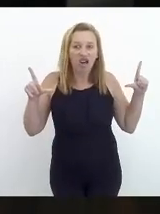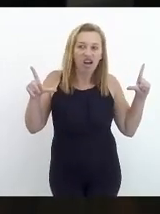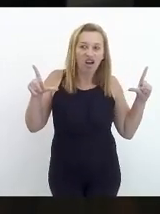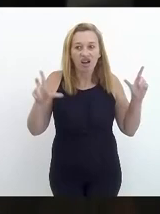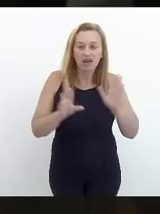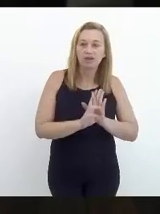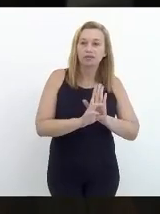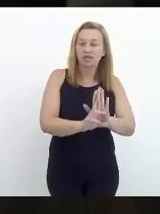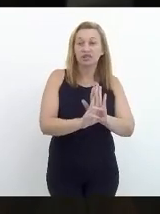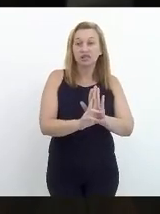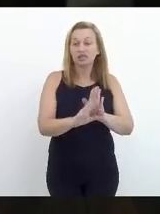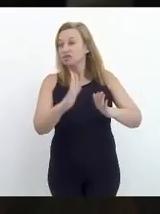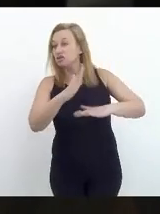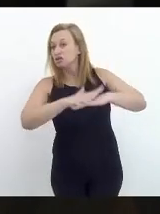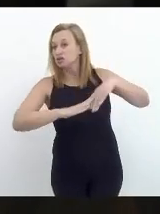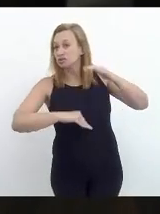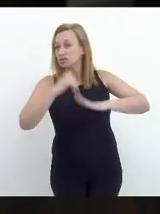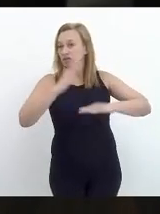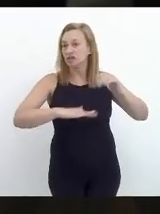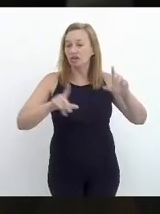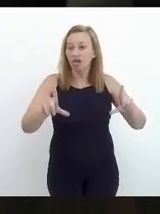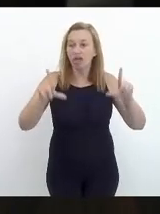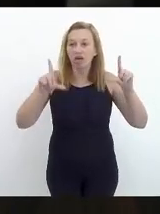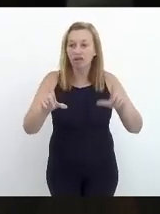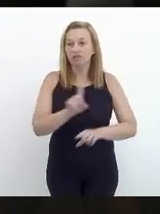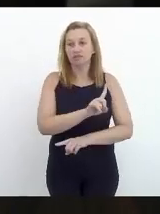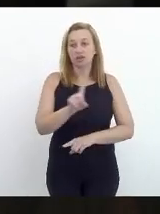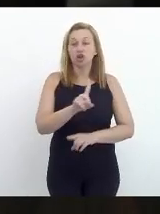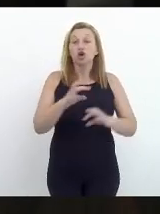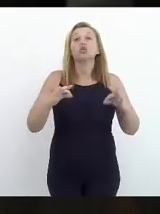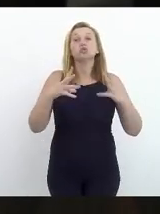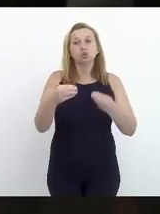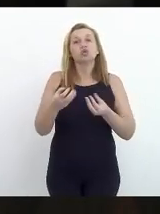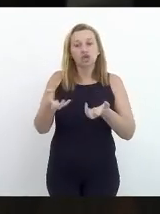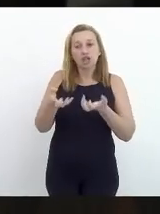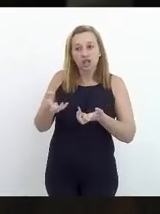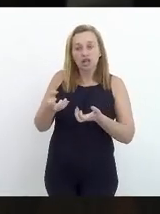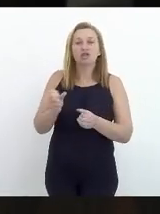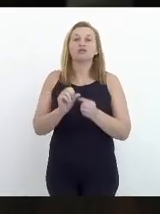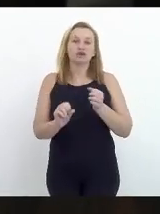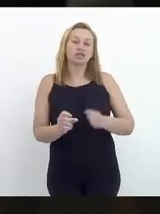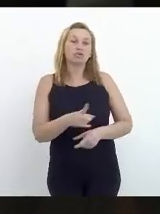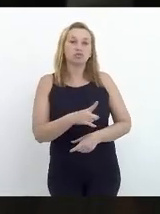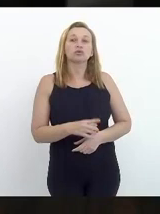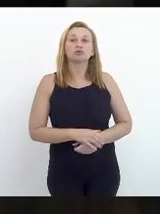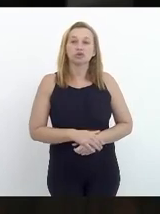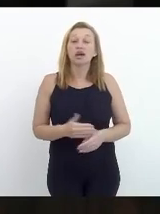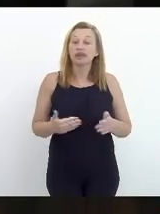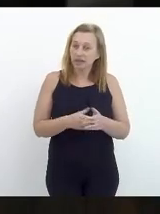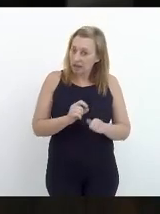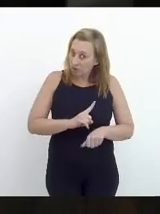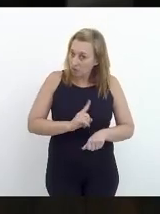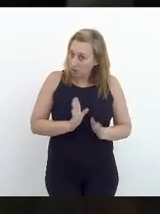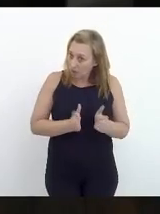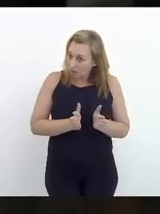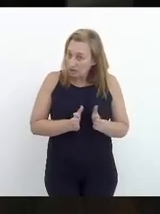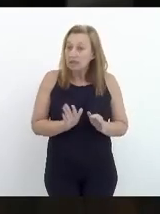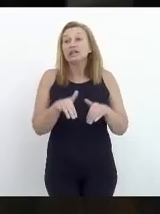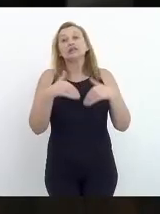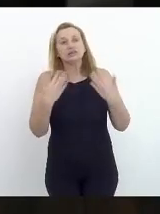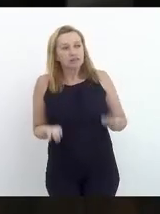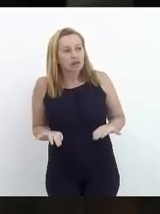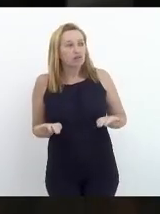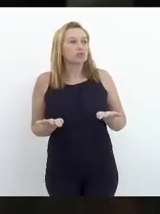representante de categoria de fazer de picadeiro. Porque tudo o que queriam a gente fez, tudo, até o momento. Então não